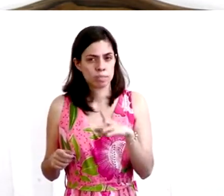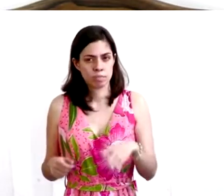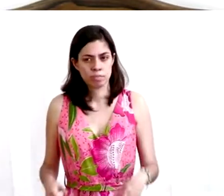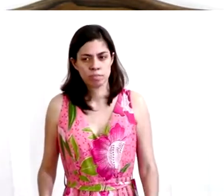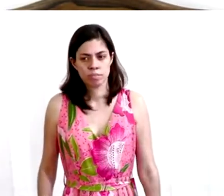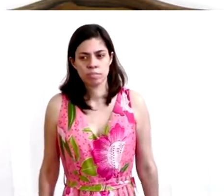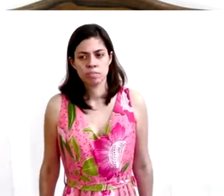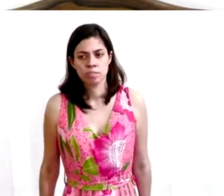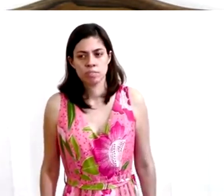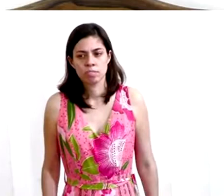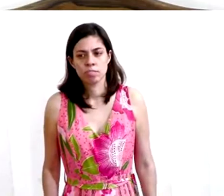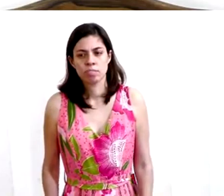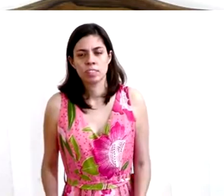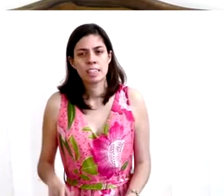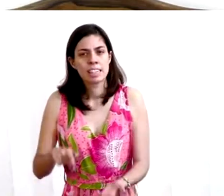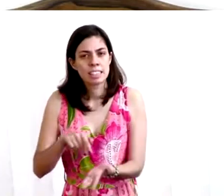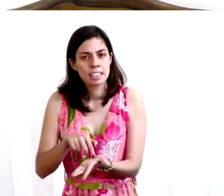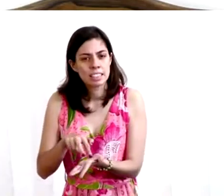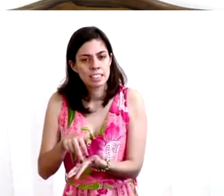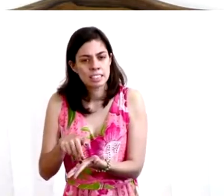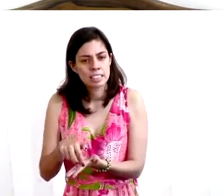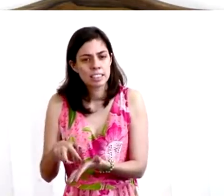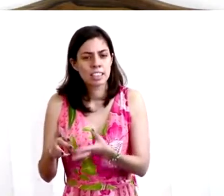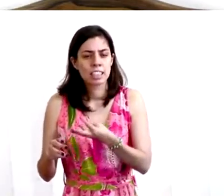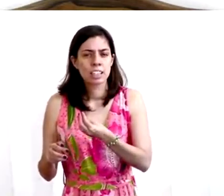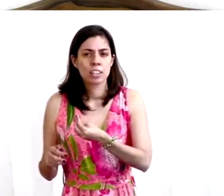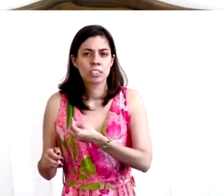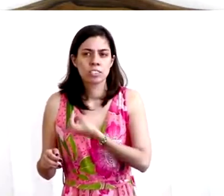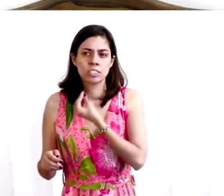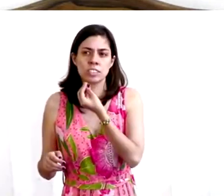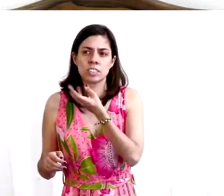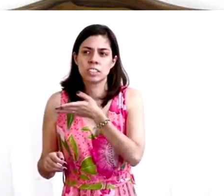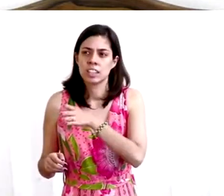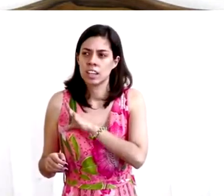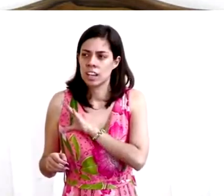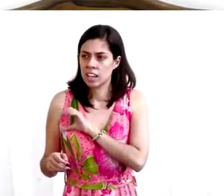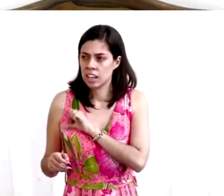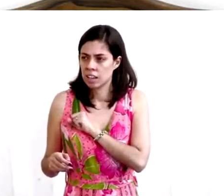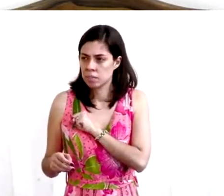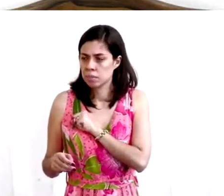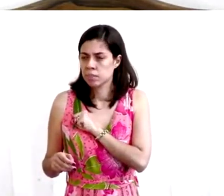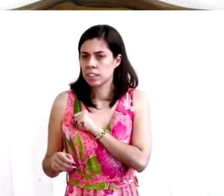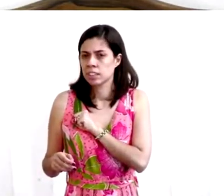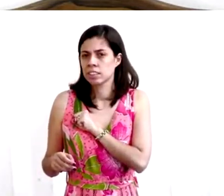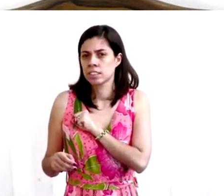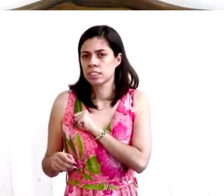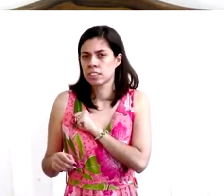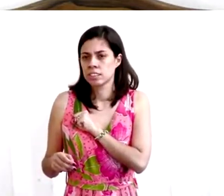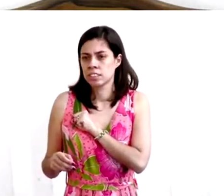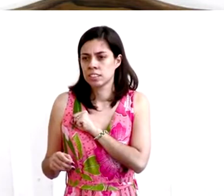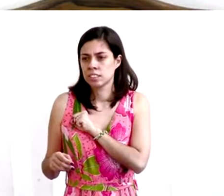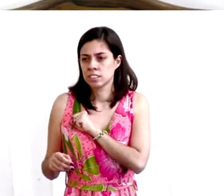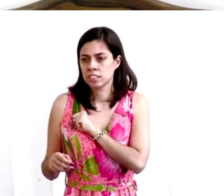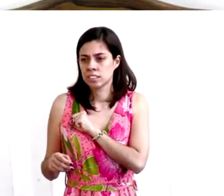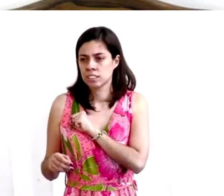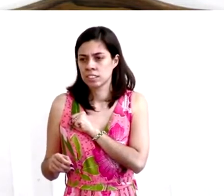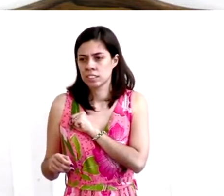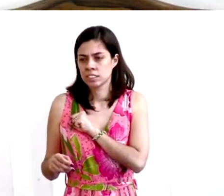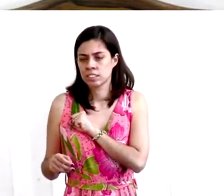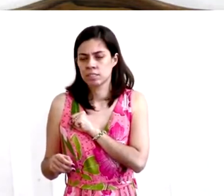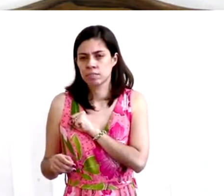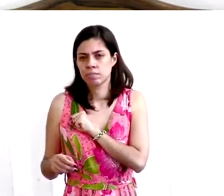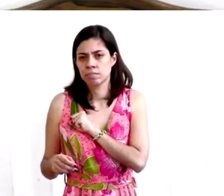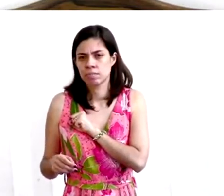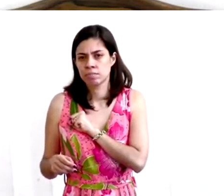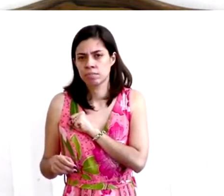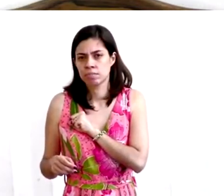no Senhor, é andar com Ele, amar as suas palavras, contemplar a sua eternidade, ver